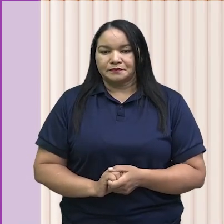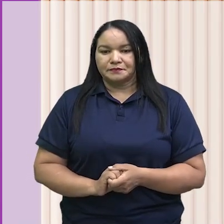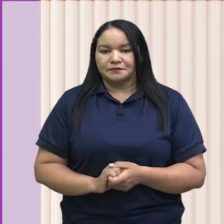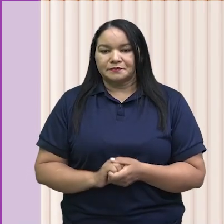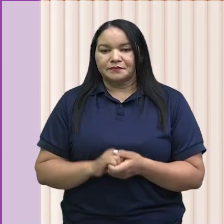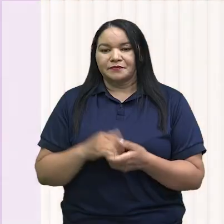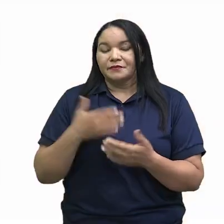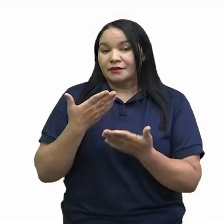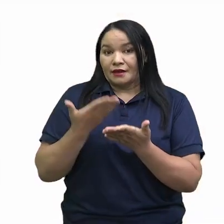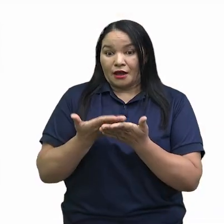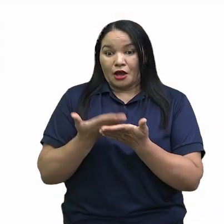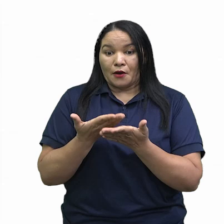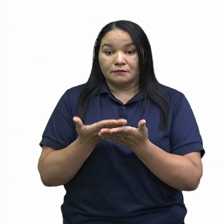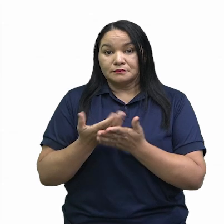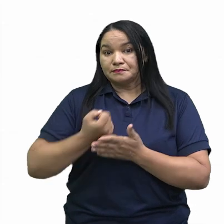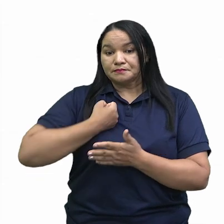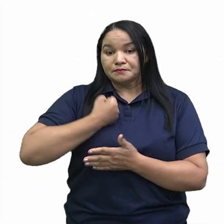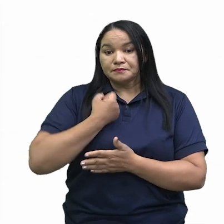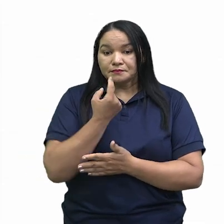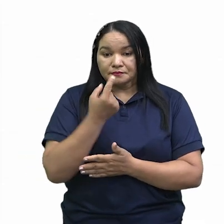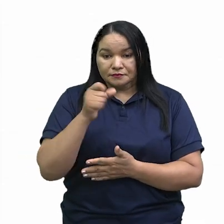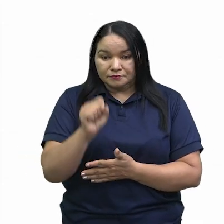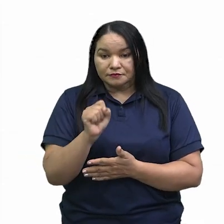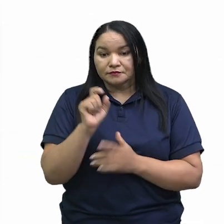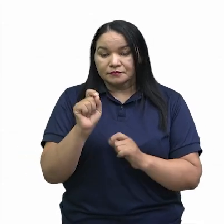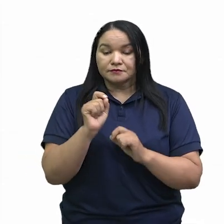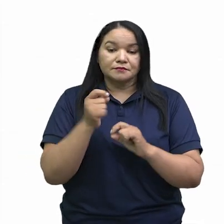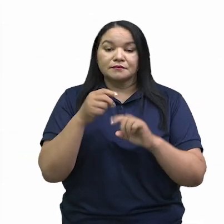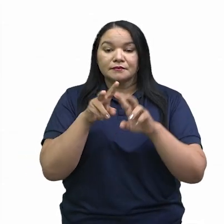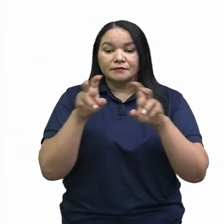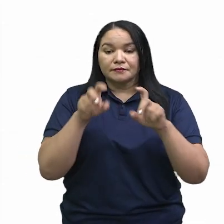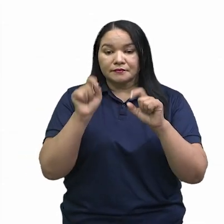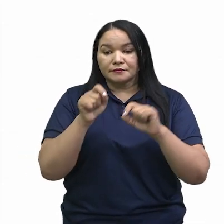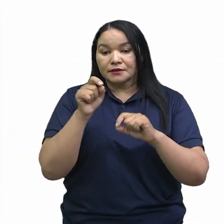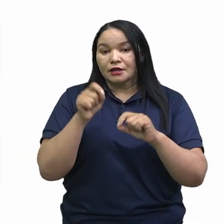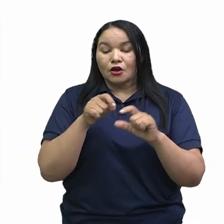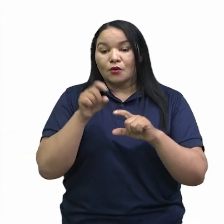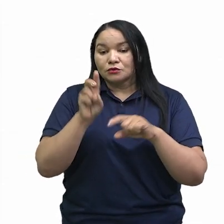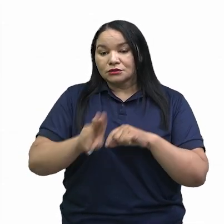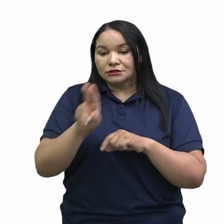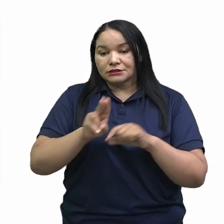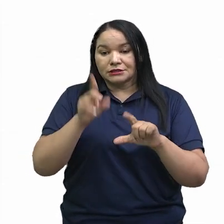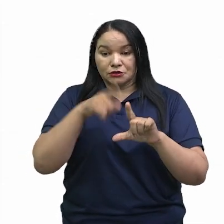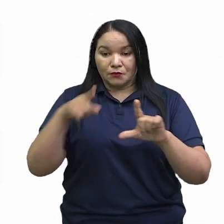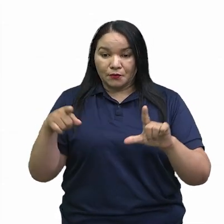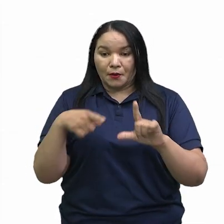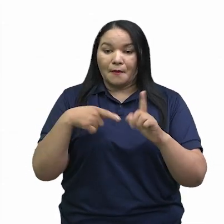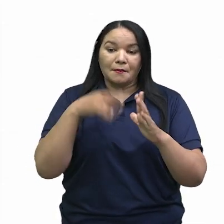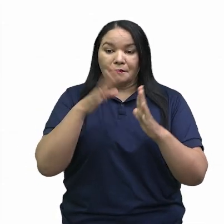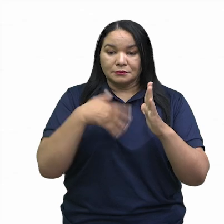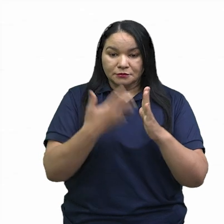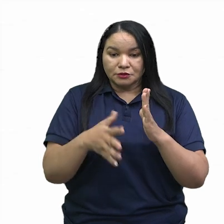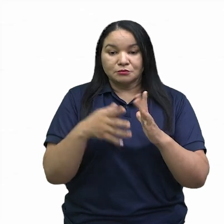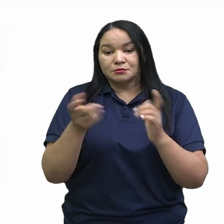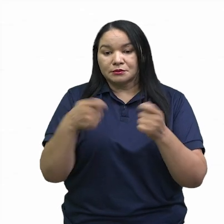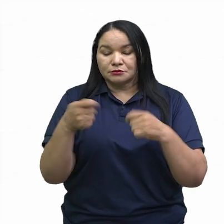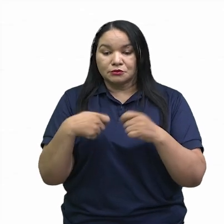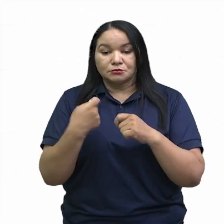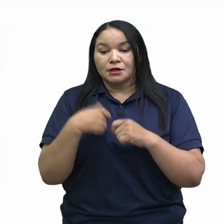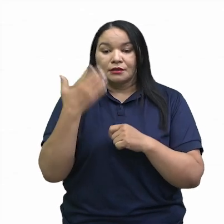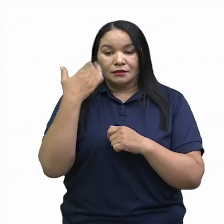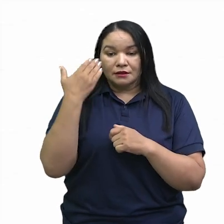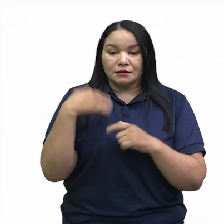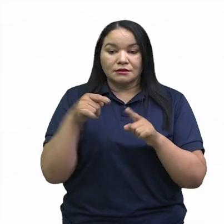desta aula. Nós temos então aí, aula de número 18, objeto de conhecimento, utilização de